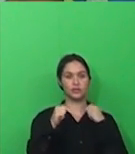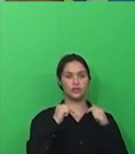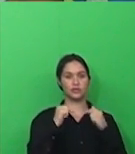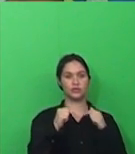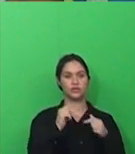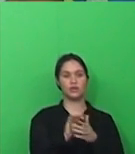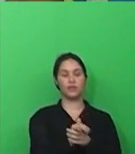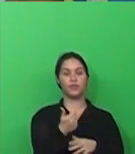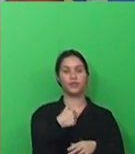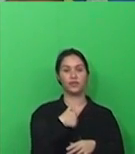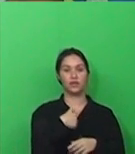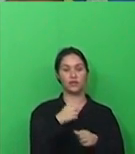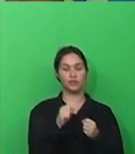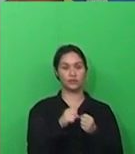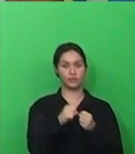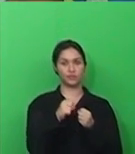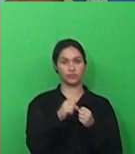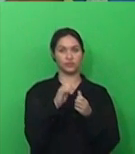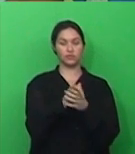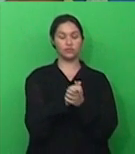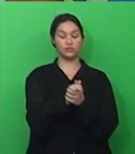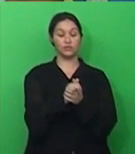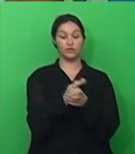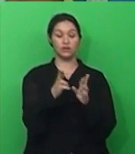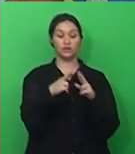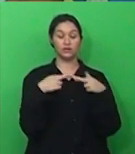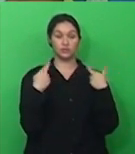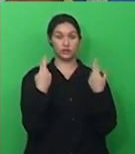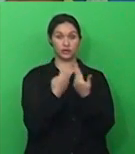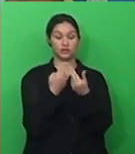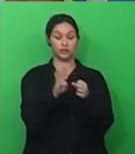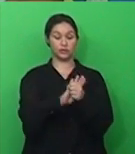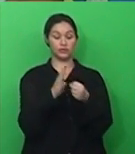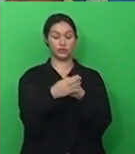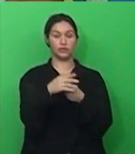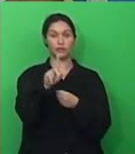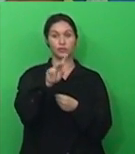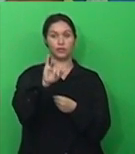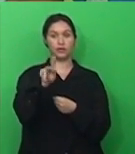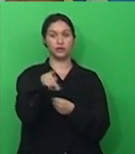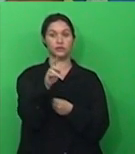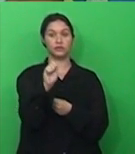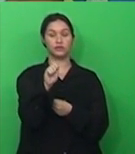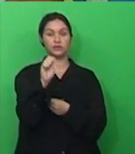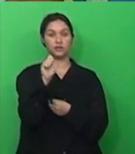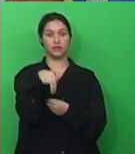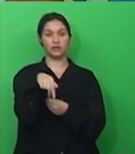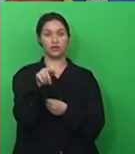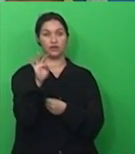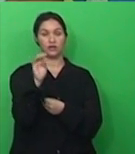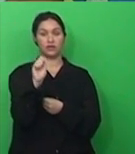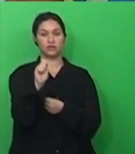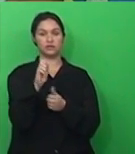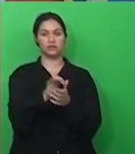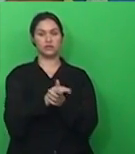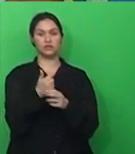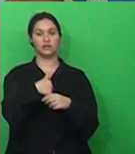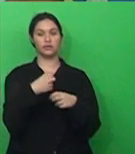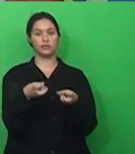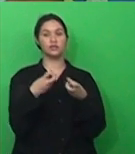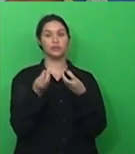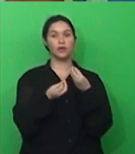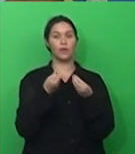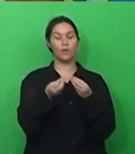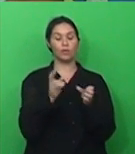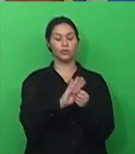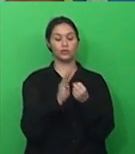no bairro Linha Anta, e realmente é o extremo da cidade. É uma ponta esquecida, né? E a situação é de calamidade, né?